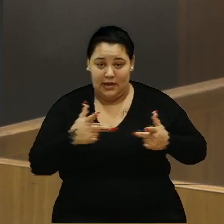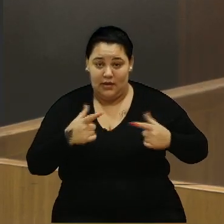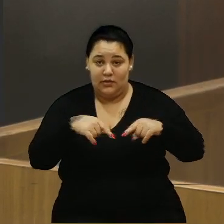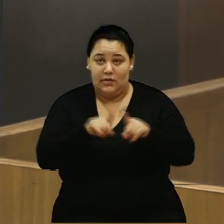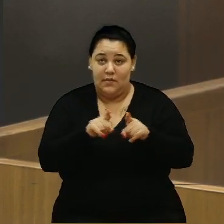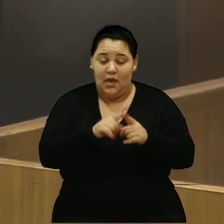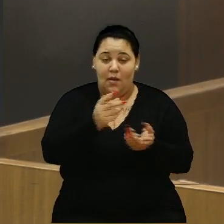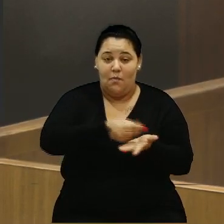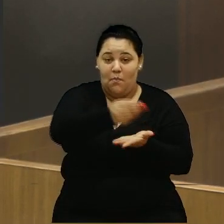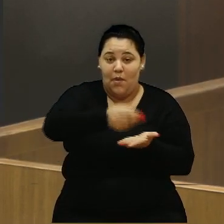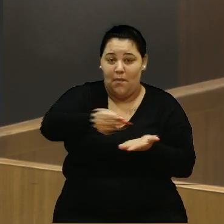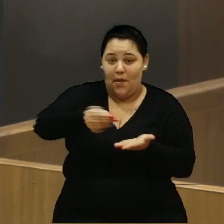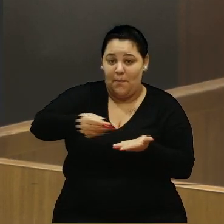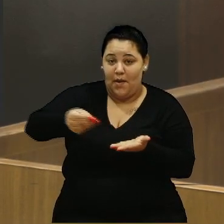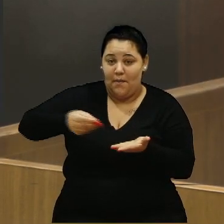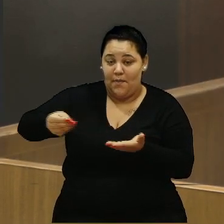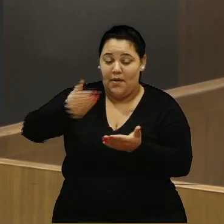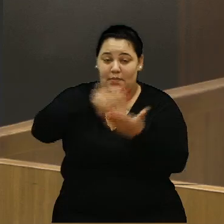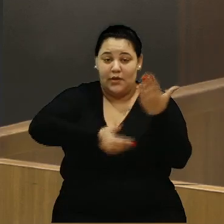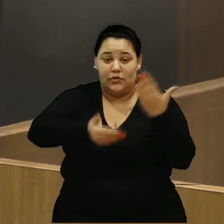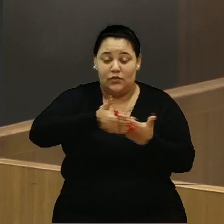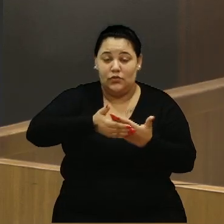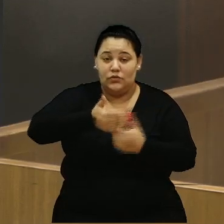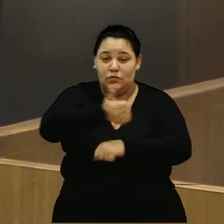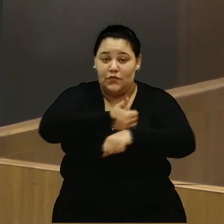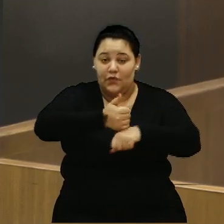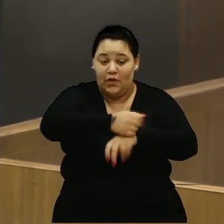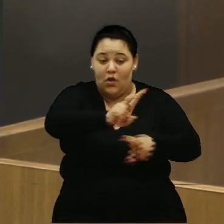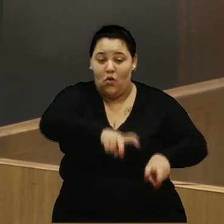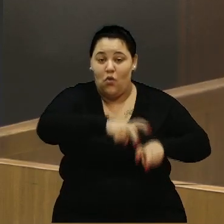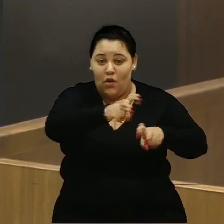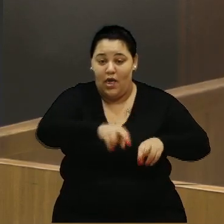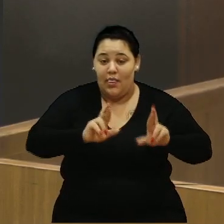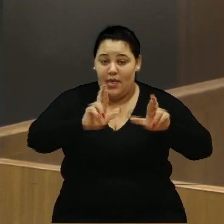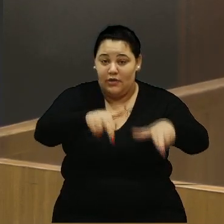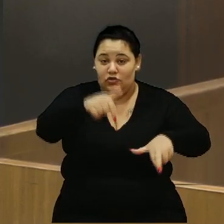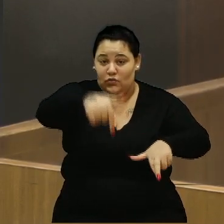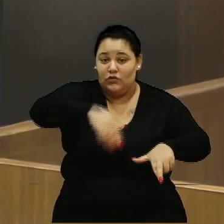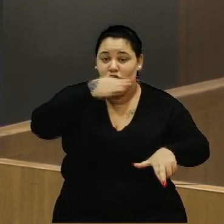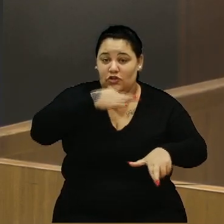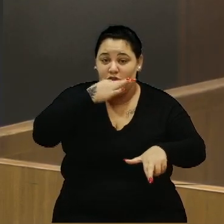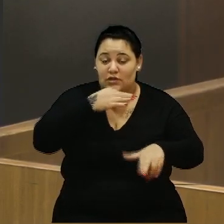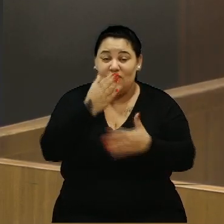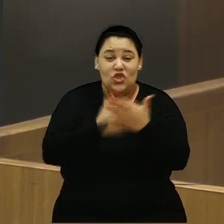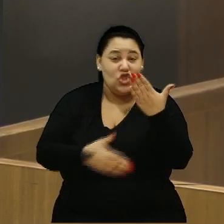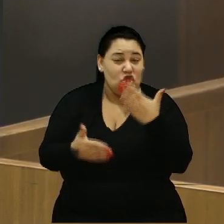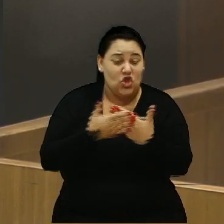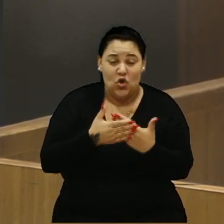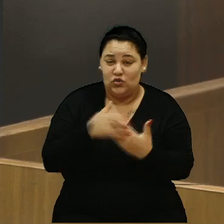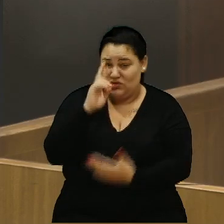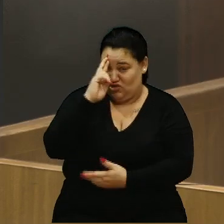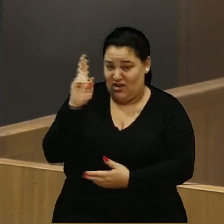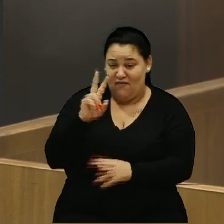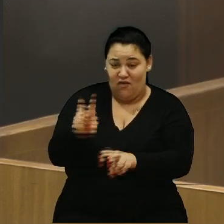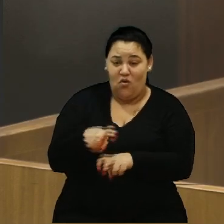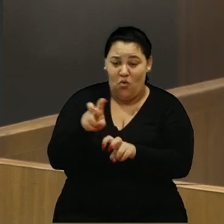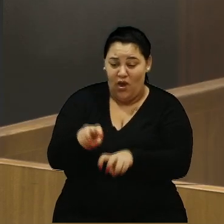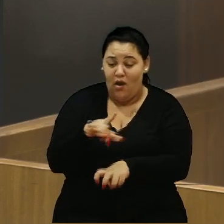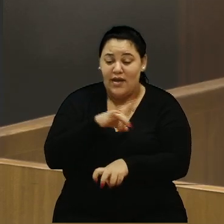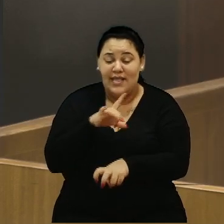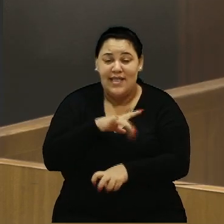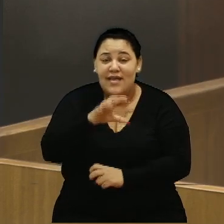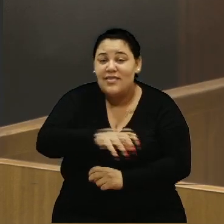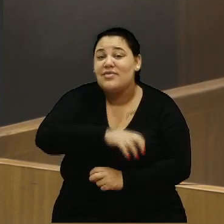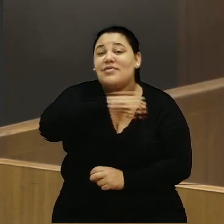para todos os proprietários rurais da região de Caxias do Sul, todos os proprietários que possuem